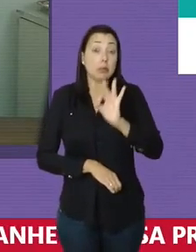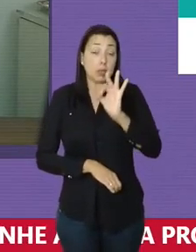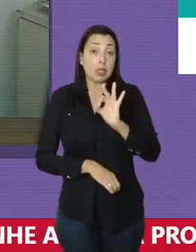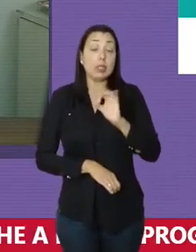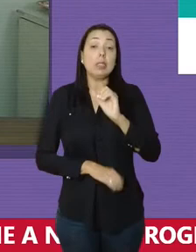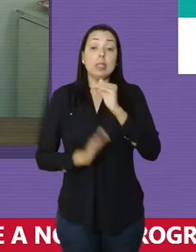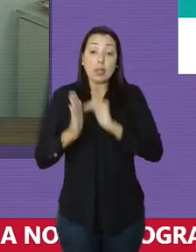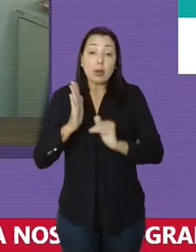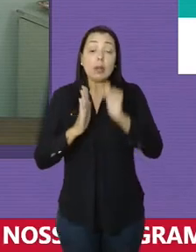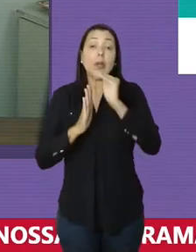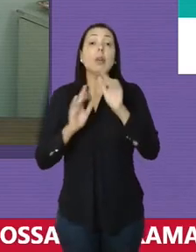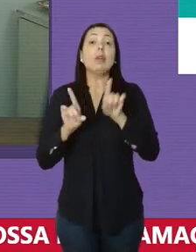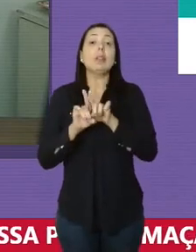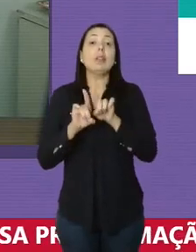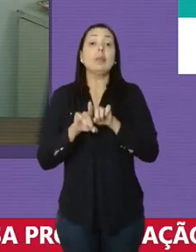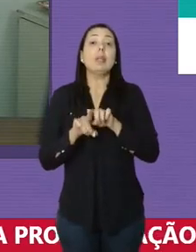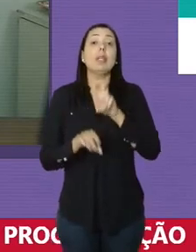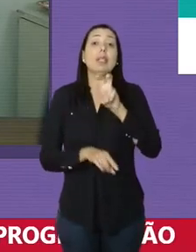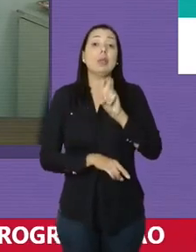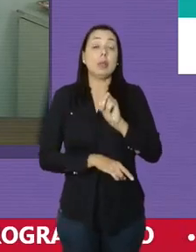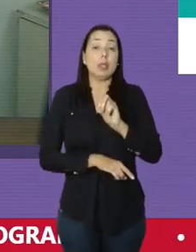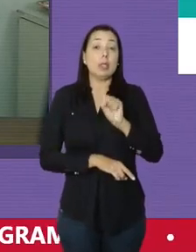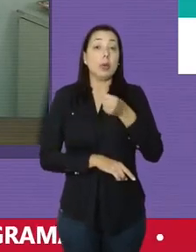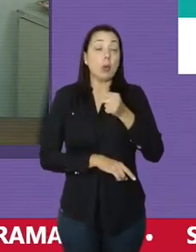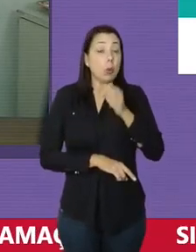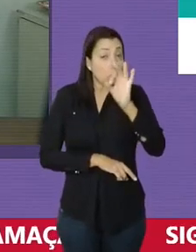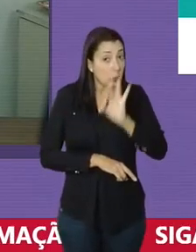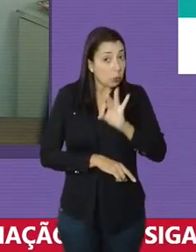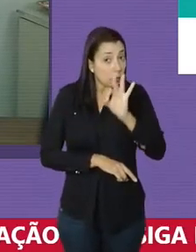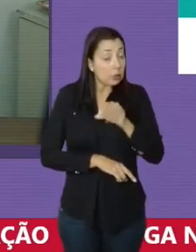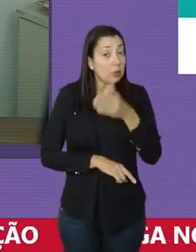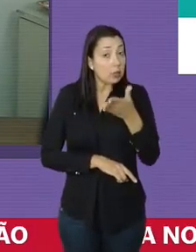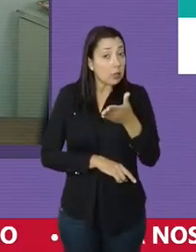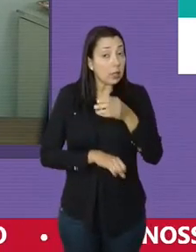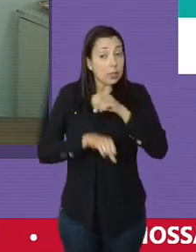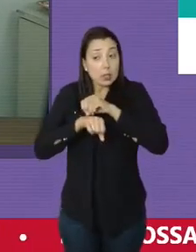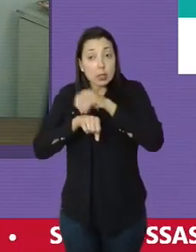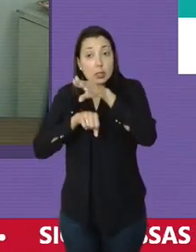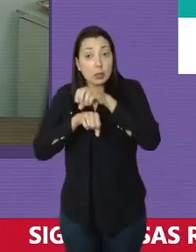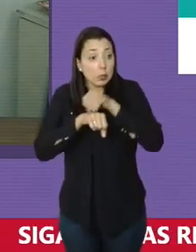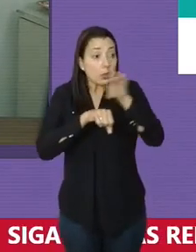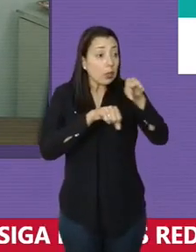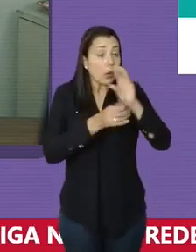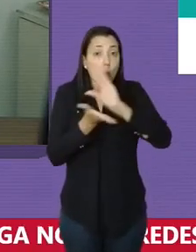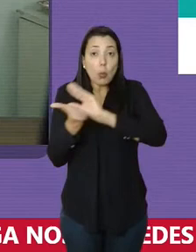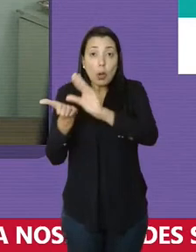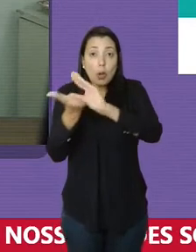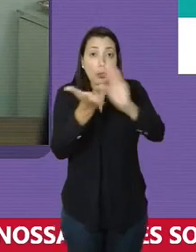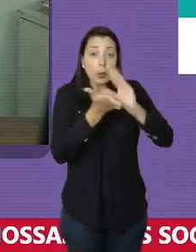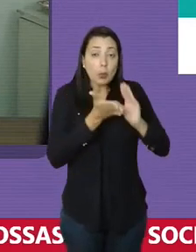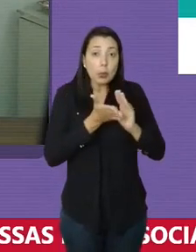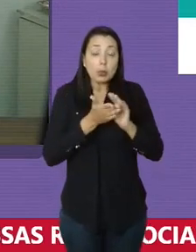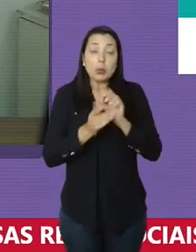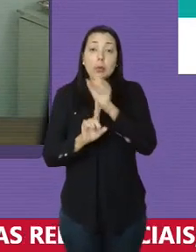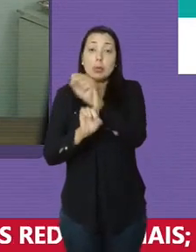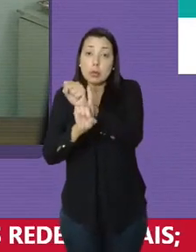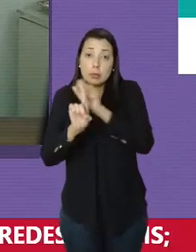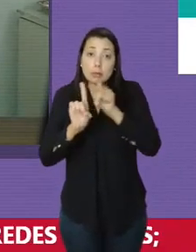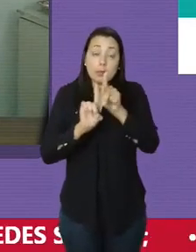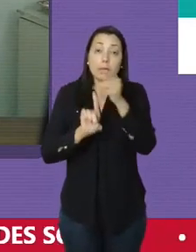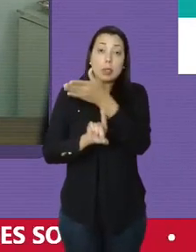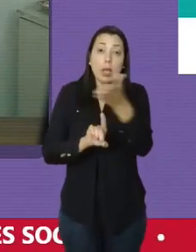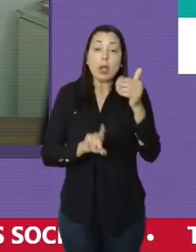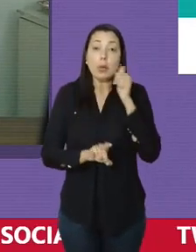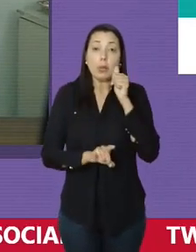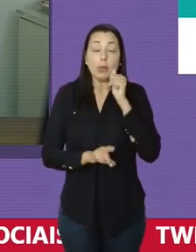E aumentou também em 58% a distribuição de recursos da Previdência às